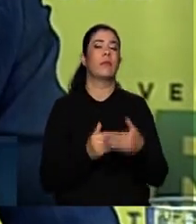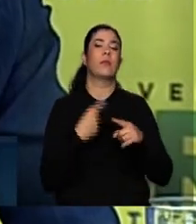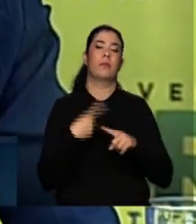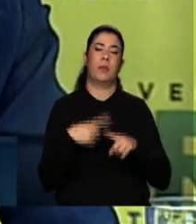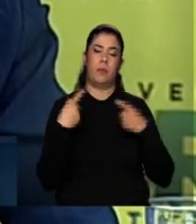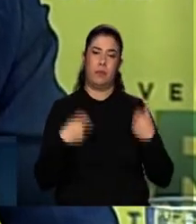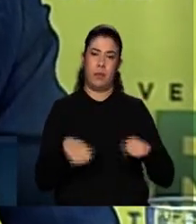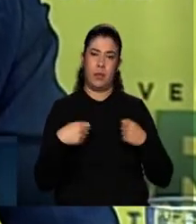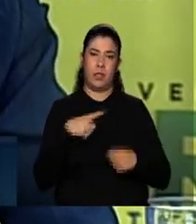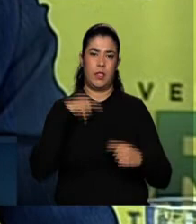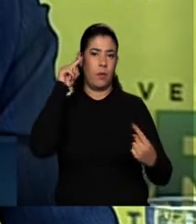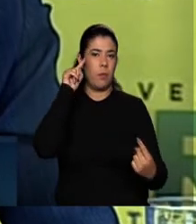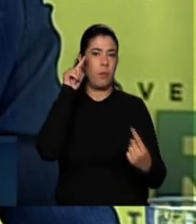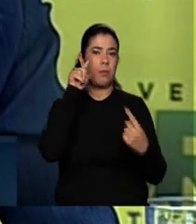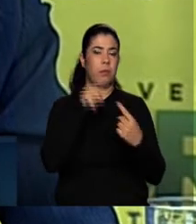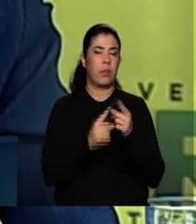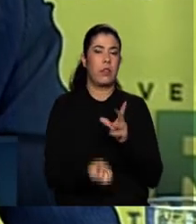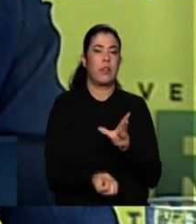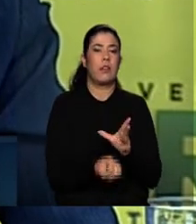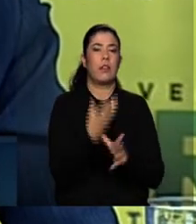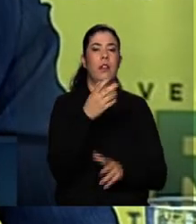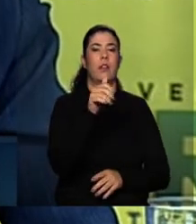porque a gente tem aquela meta ainda de criar